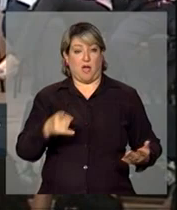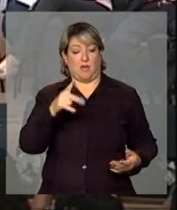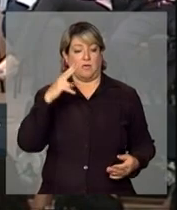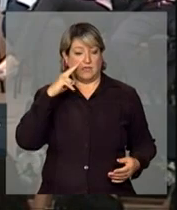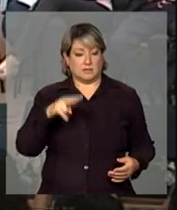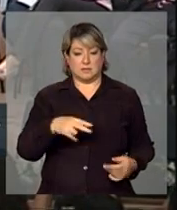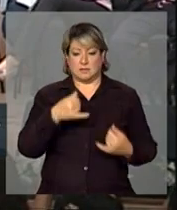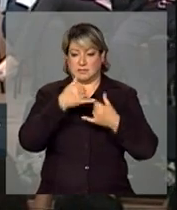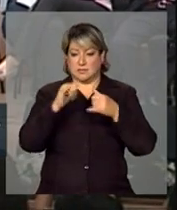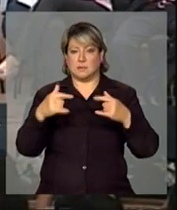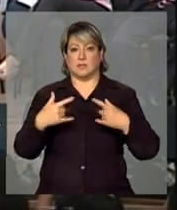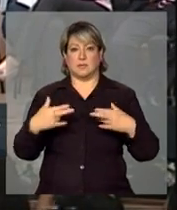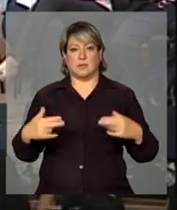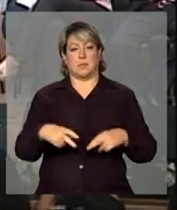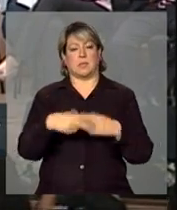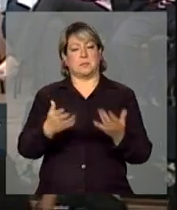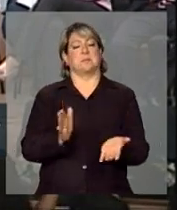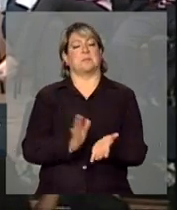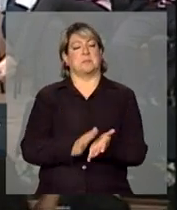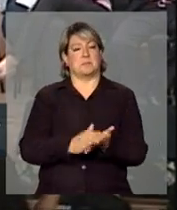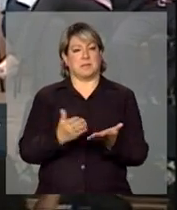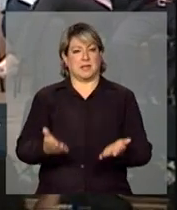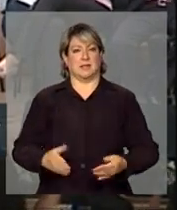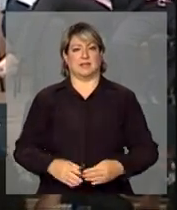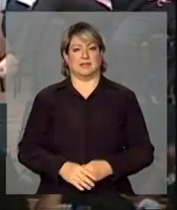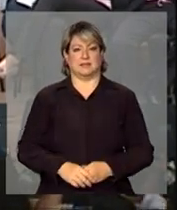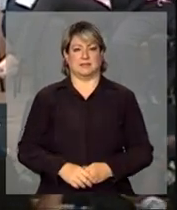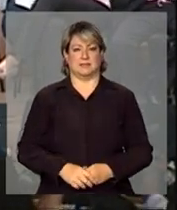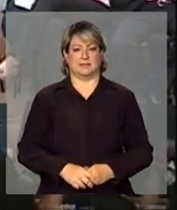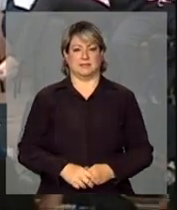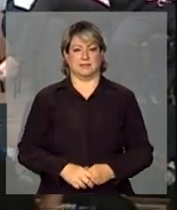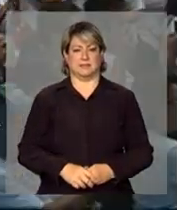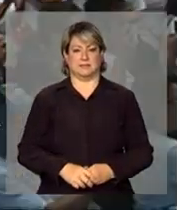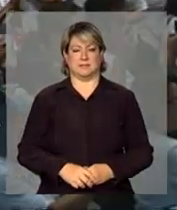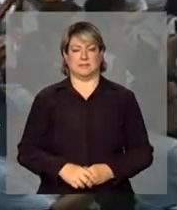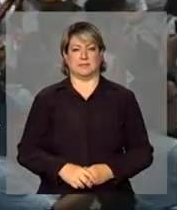ver. Por isso, meus parabéns.